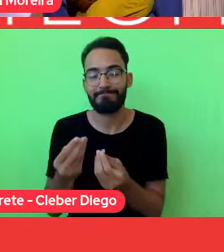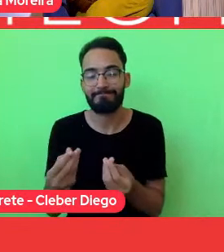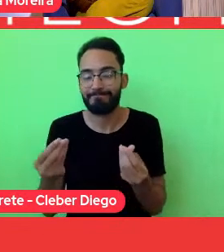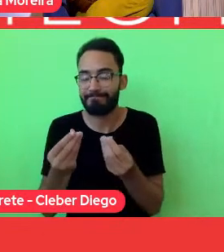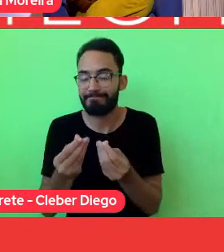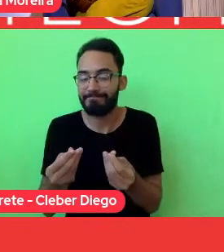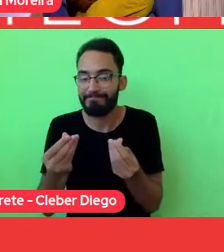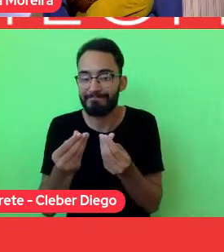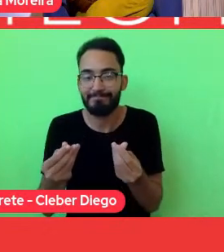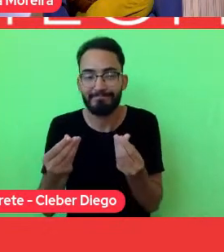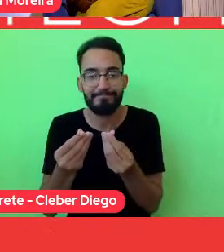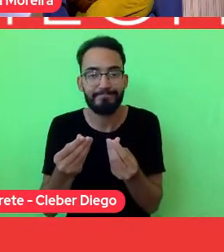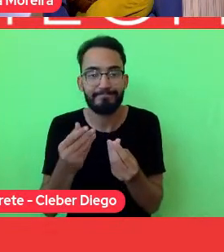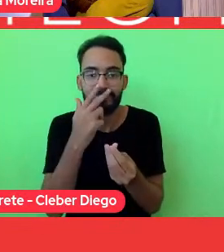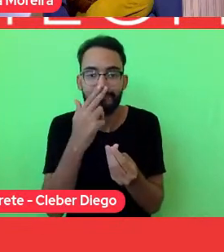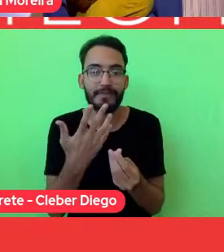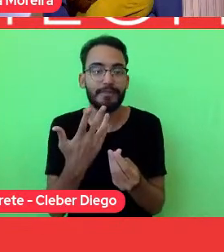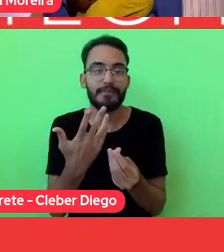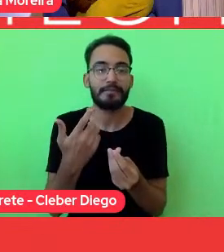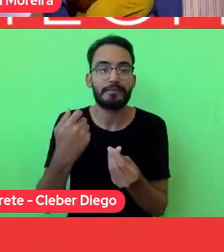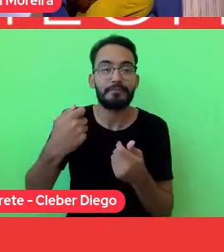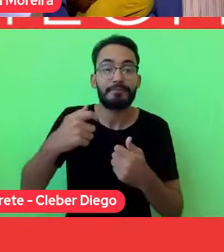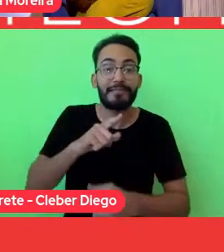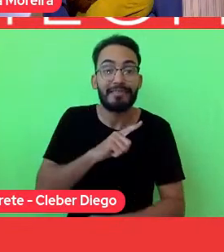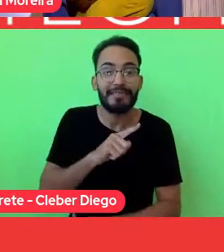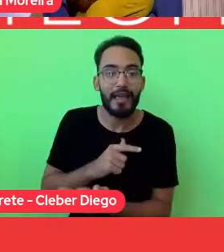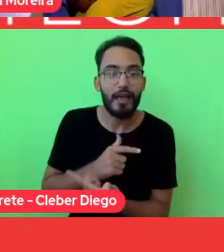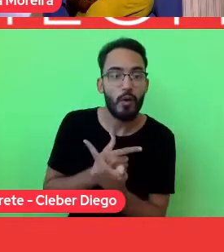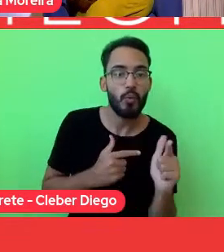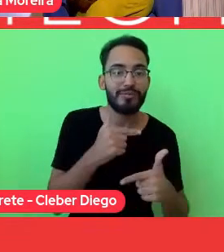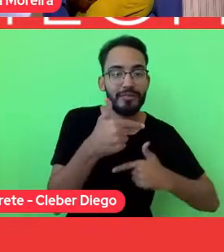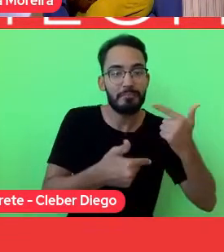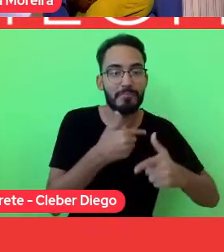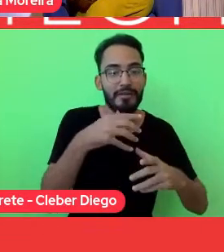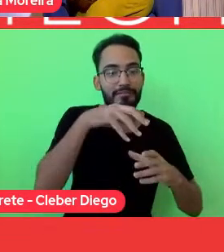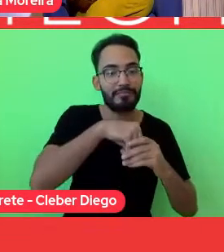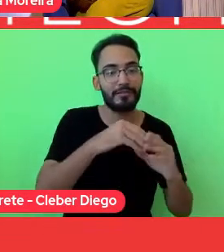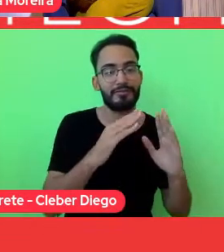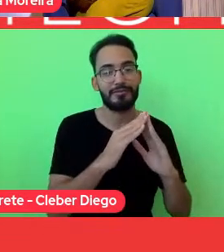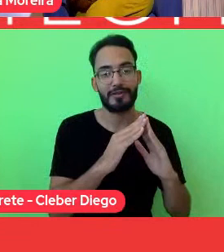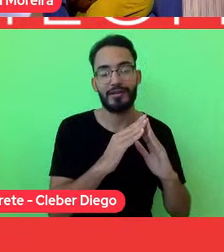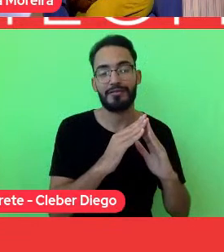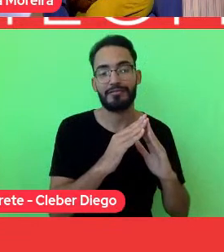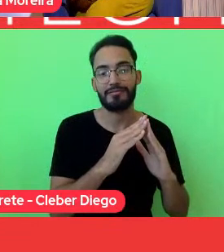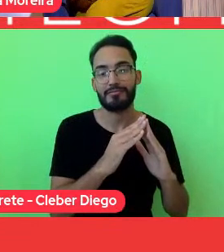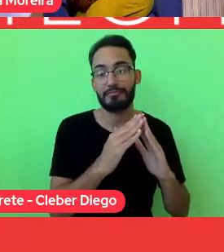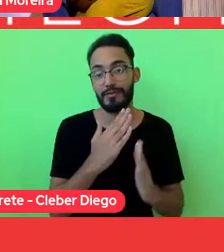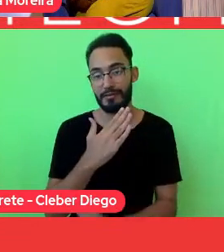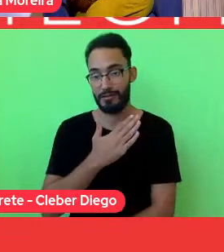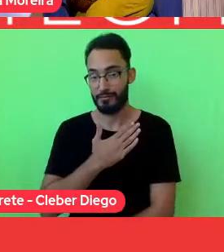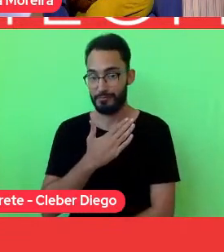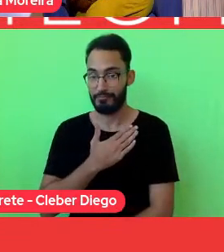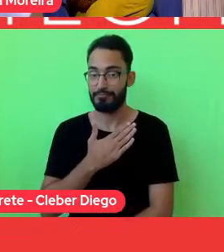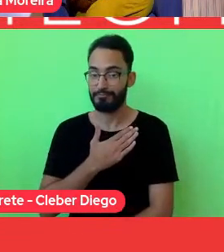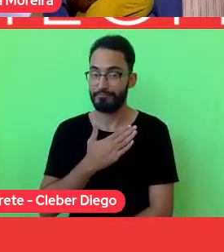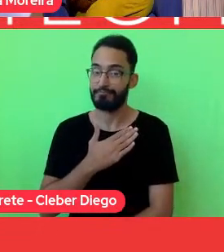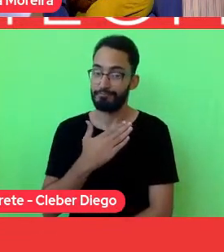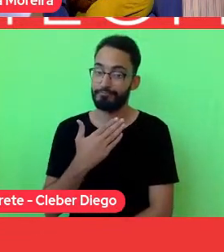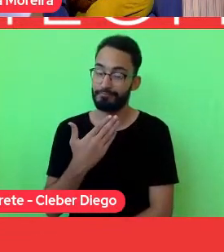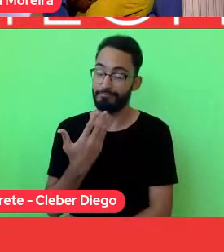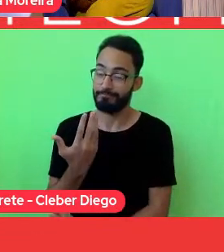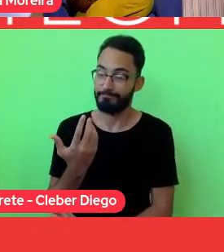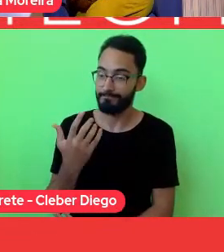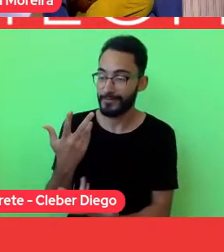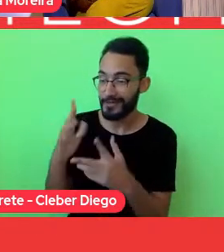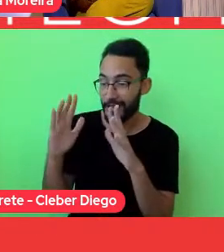traz essa parte do subemprego para as mulheres. Então, eu vinha de uma carreira que